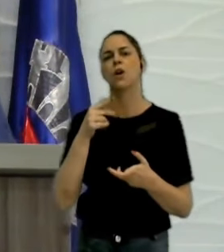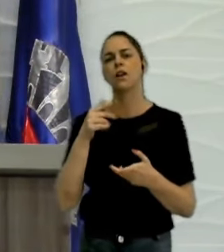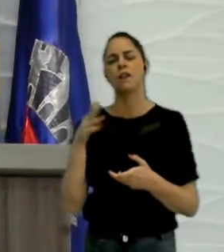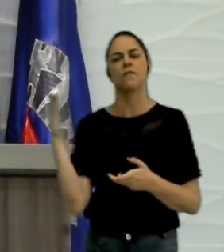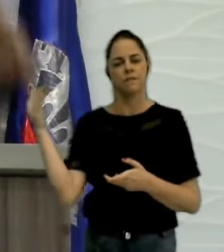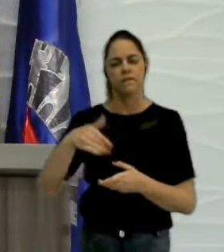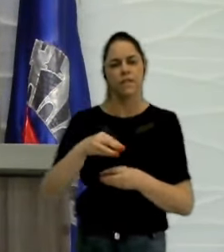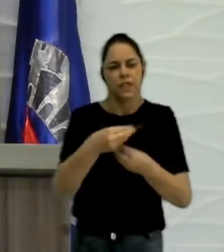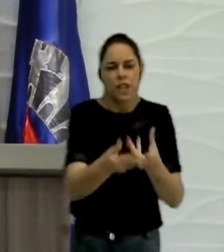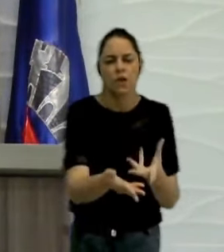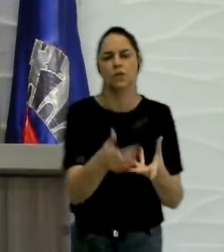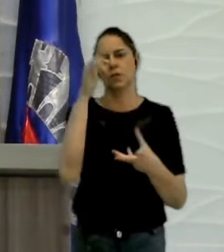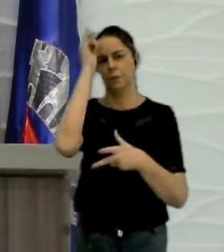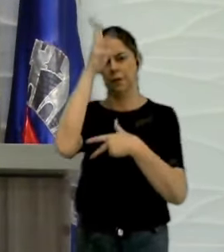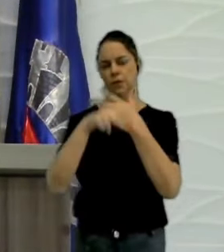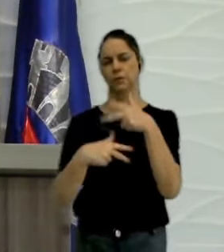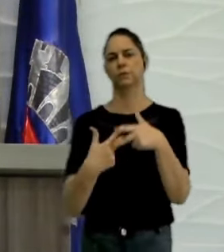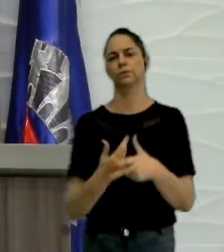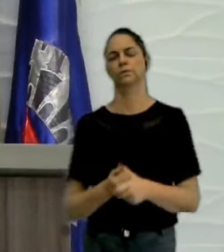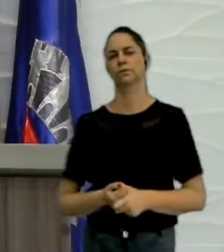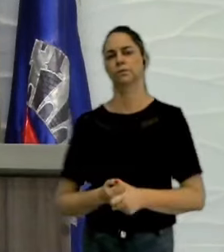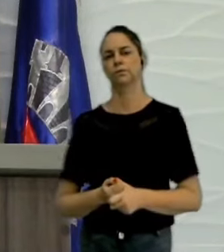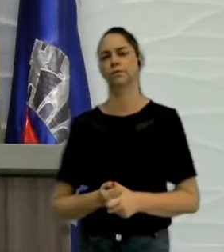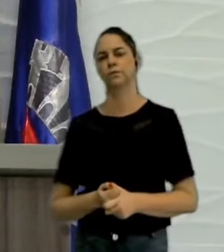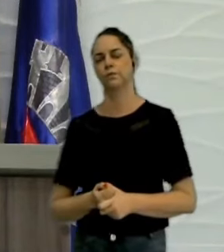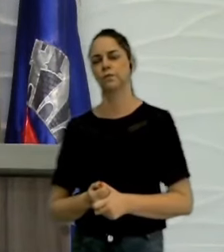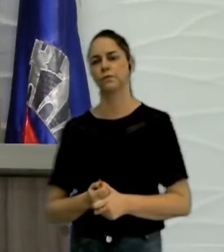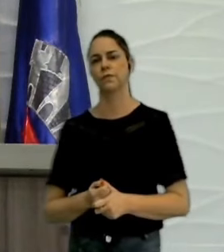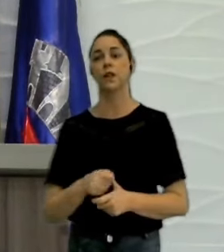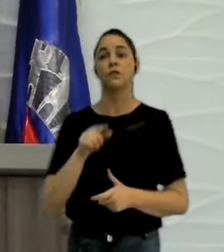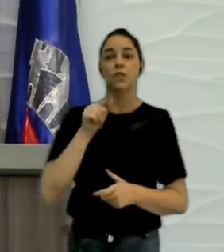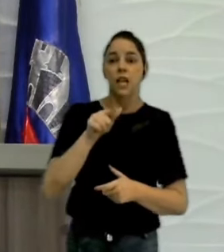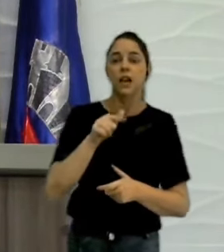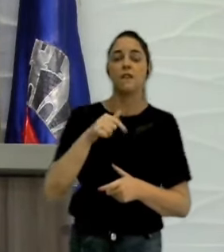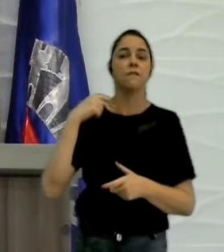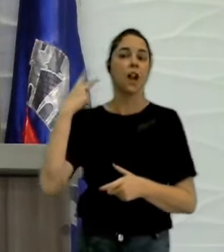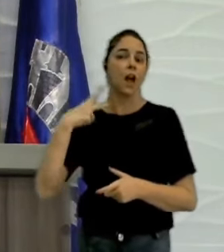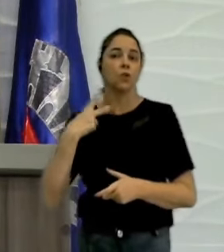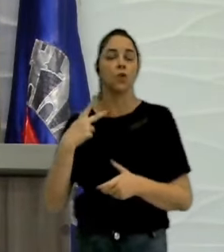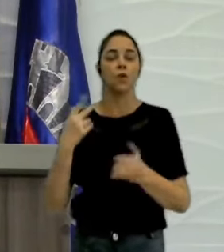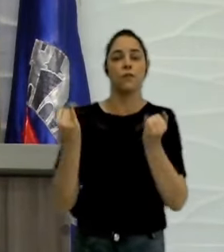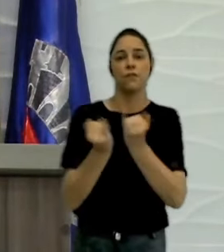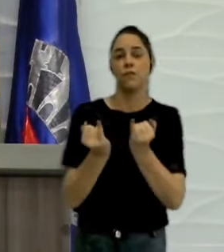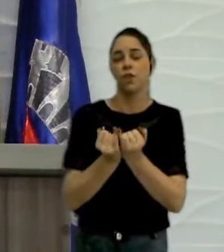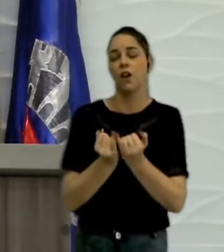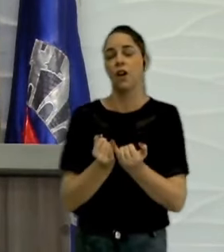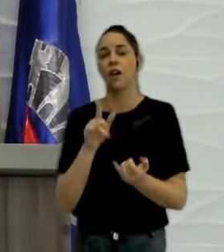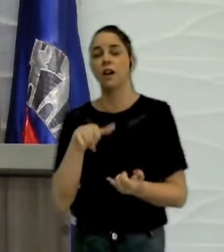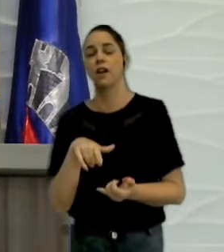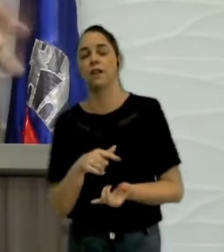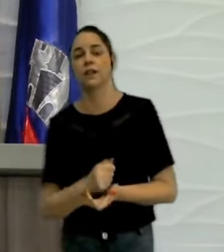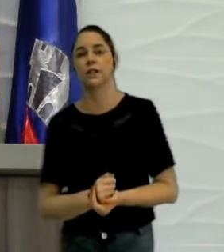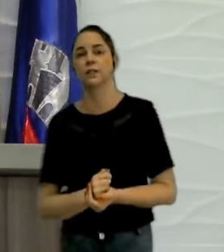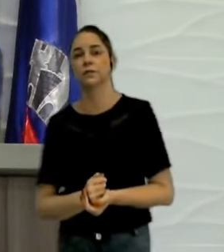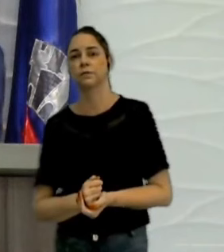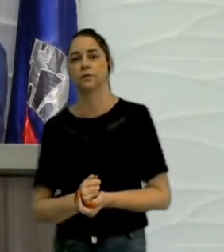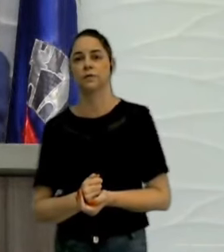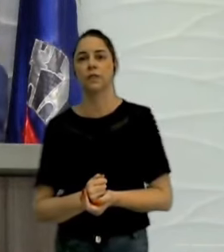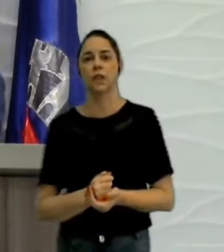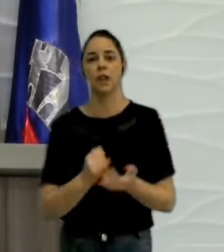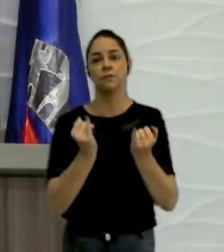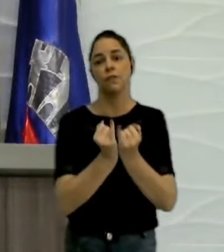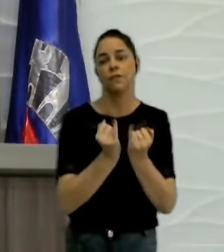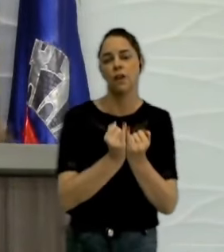Una. E você, como é o vereador do Fuxico, o vereador que leva e